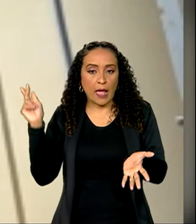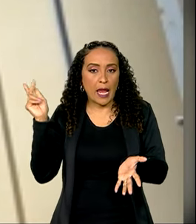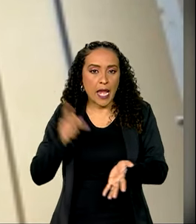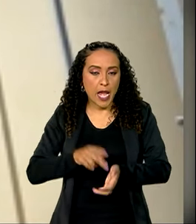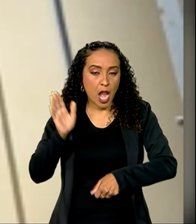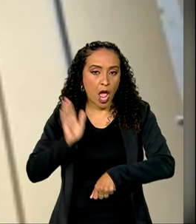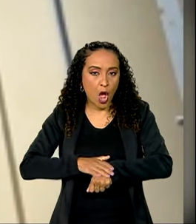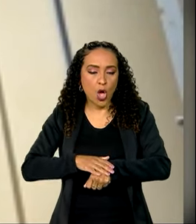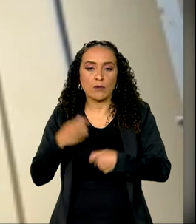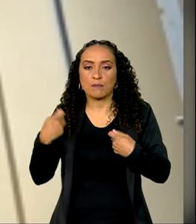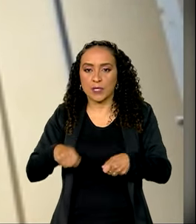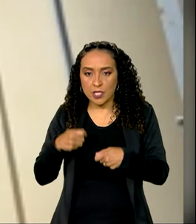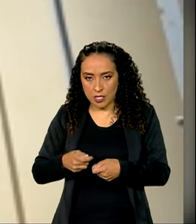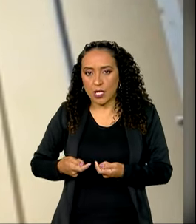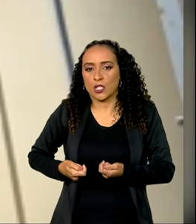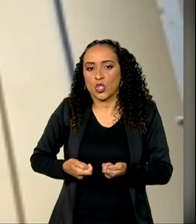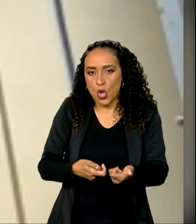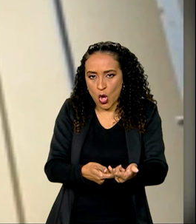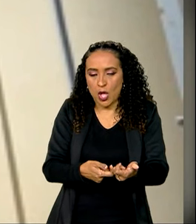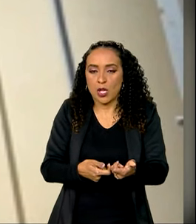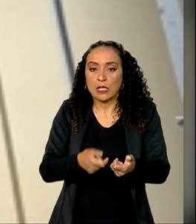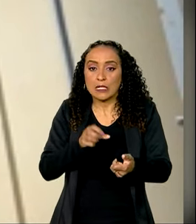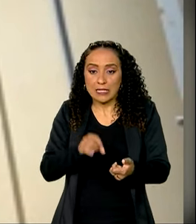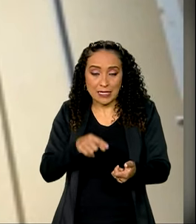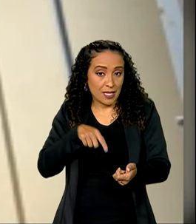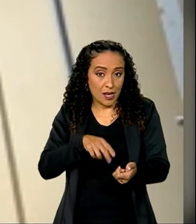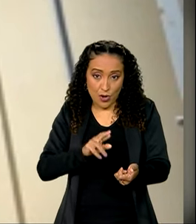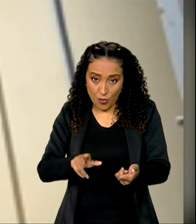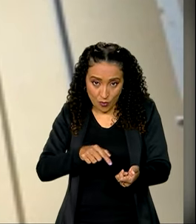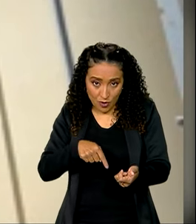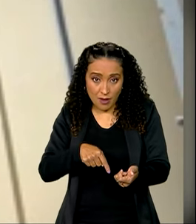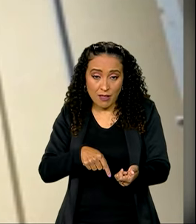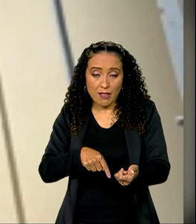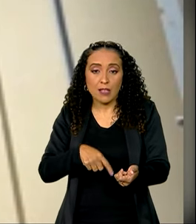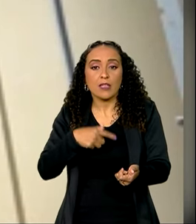e eu precisei de doação de sangue. Se não fosse a doação de sangue,